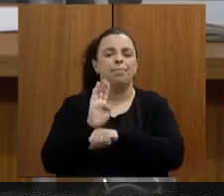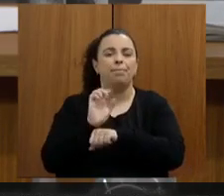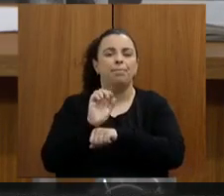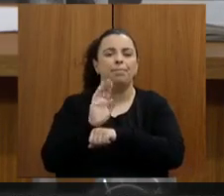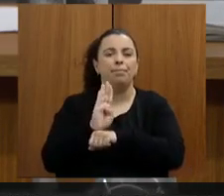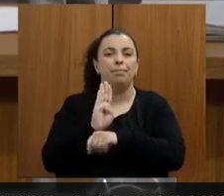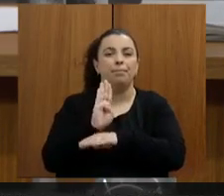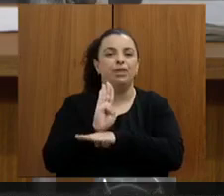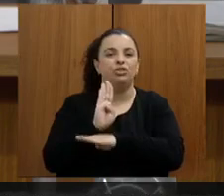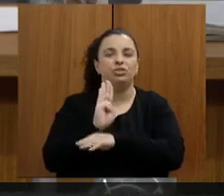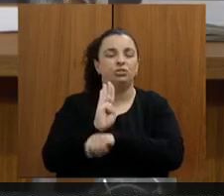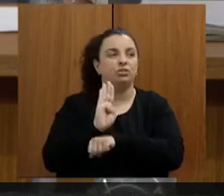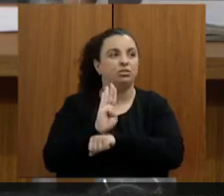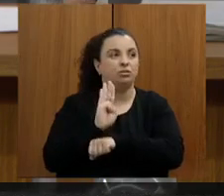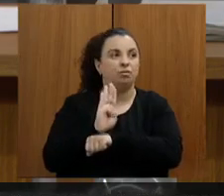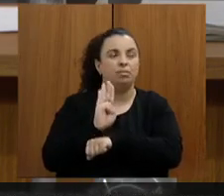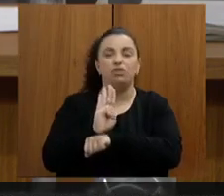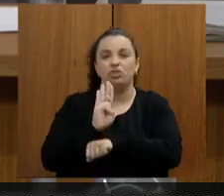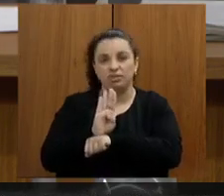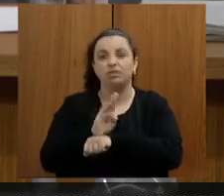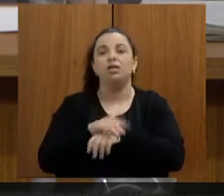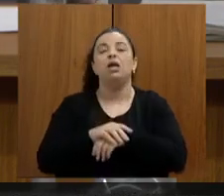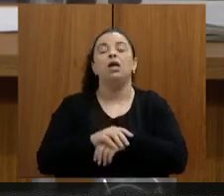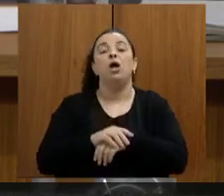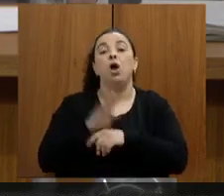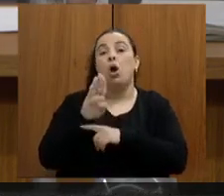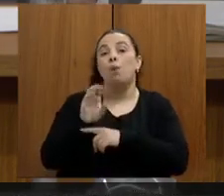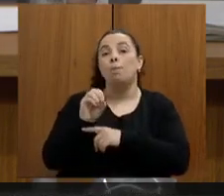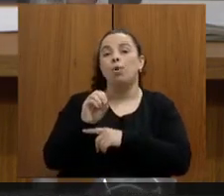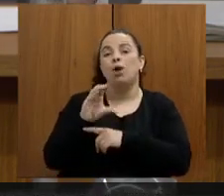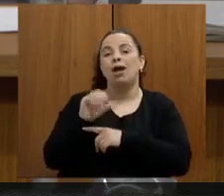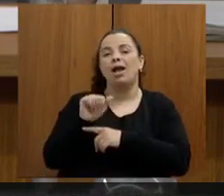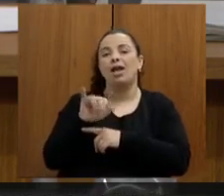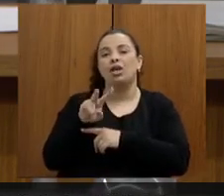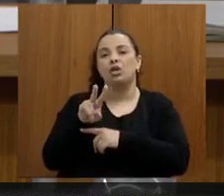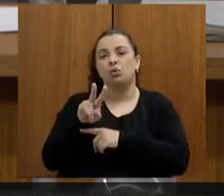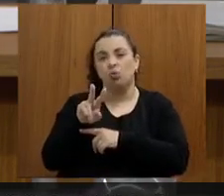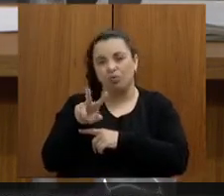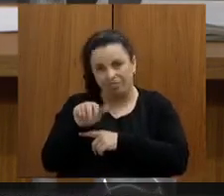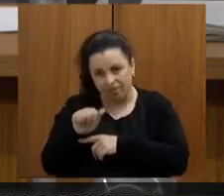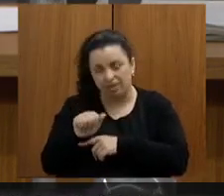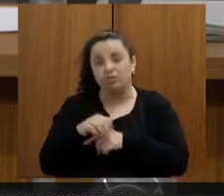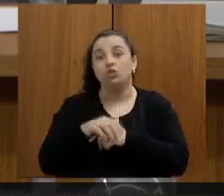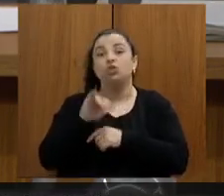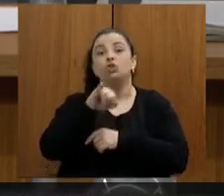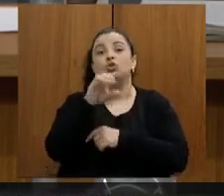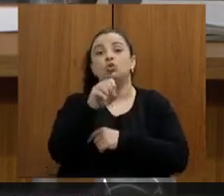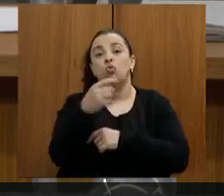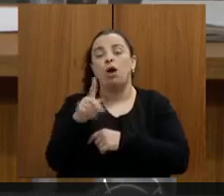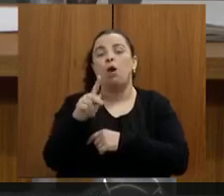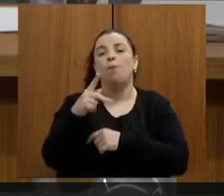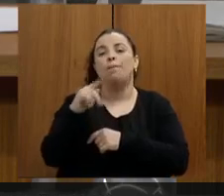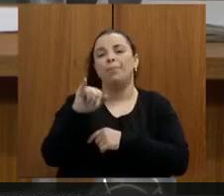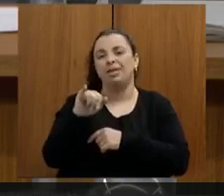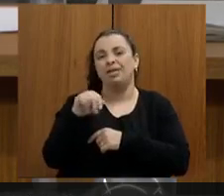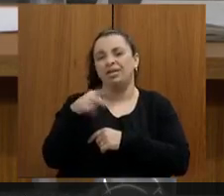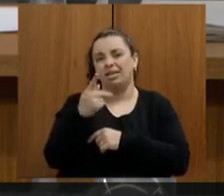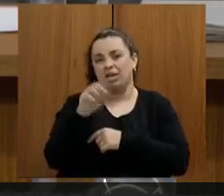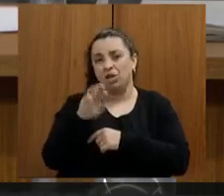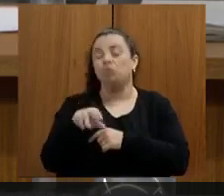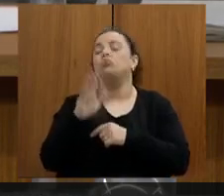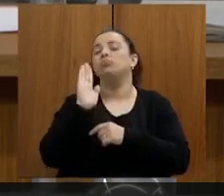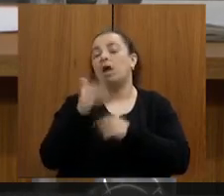Sacramento inauguramos João Pinheiro então nós estamos mostrando que nós estamos em diversos pontos